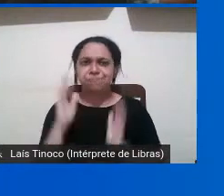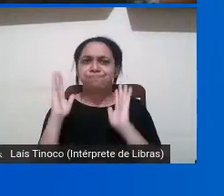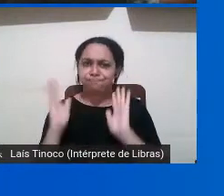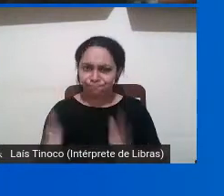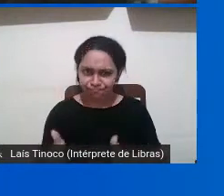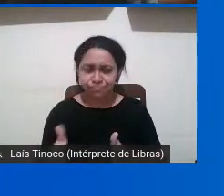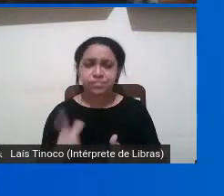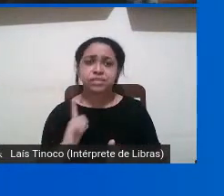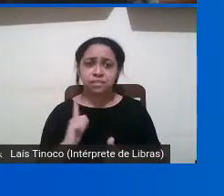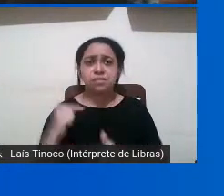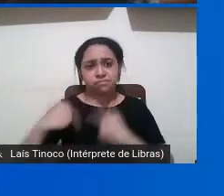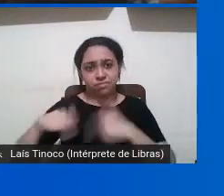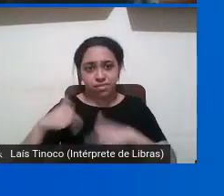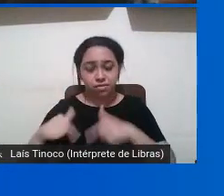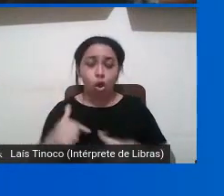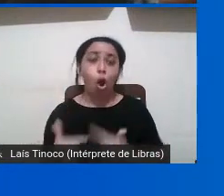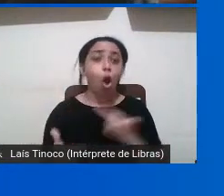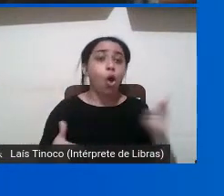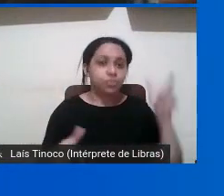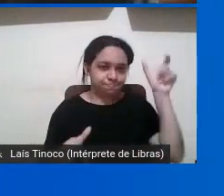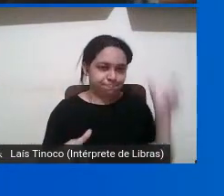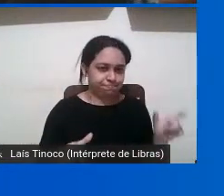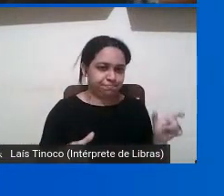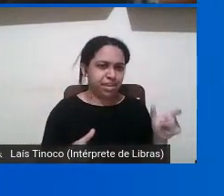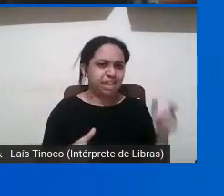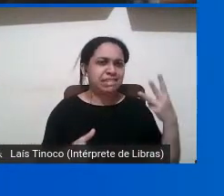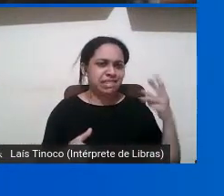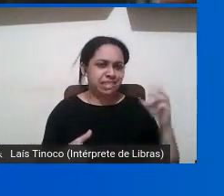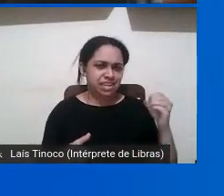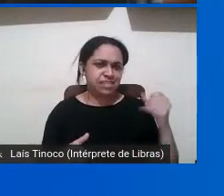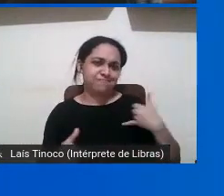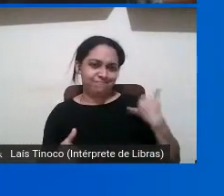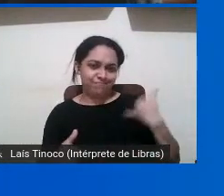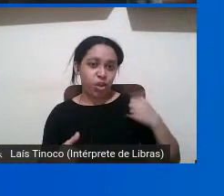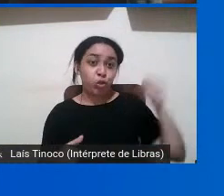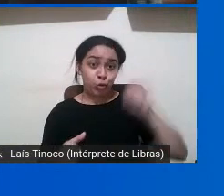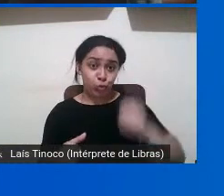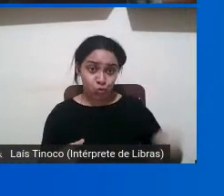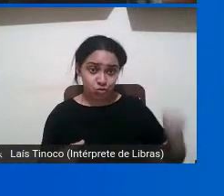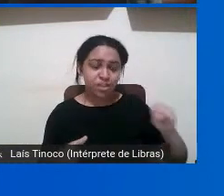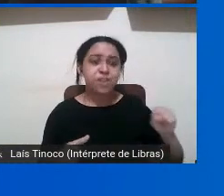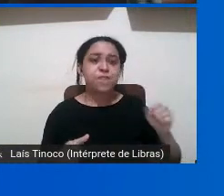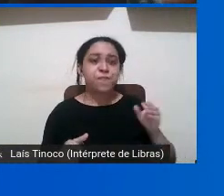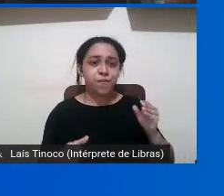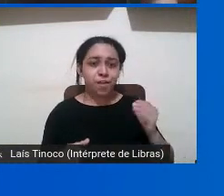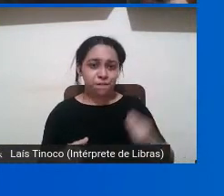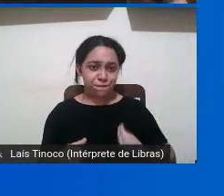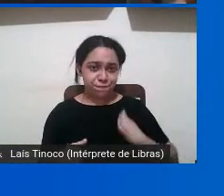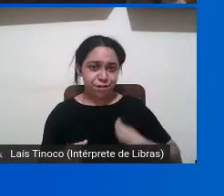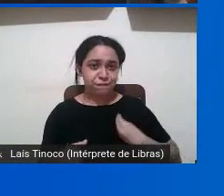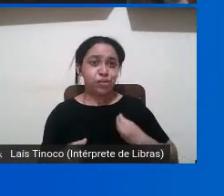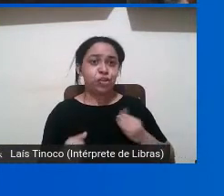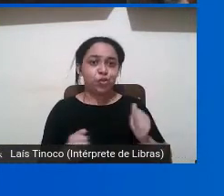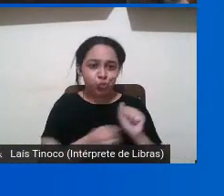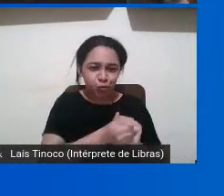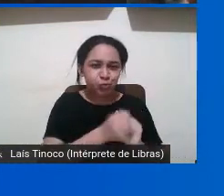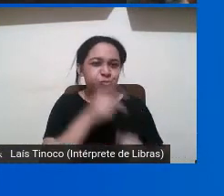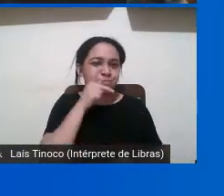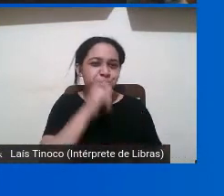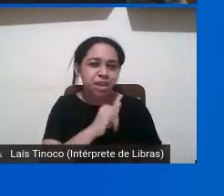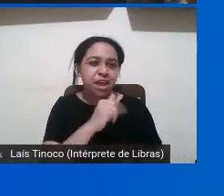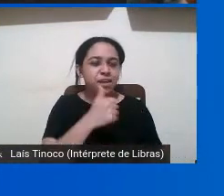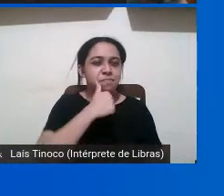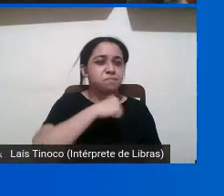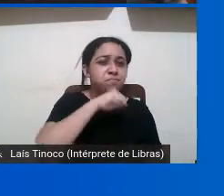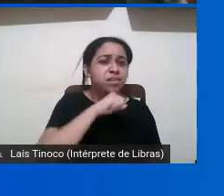uma outra pessoa de 30 anos que ainda mora com os pais que é solteiro e tá estudando né então quem que tá vivenciando uma condição